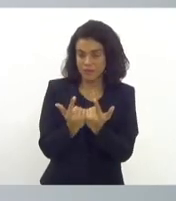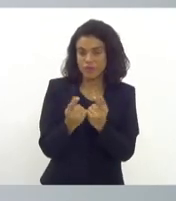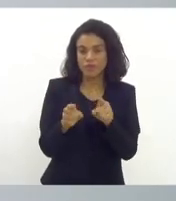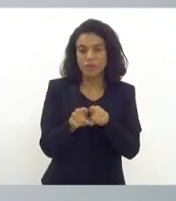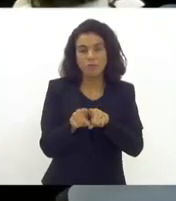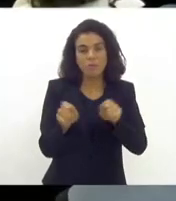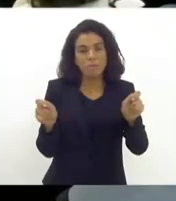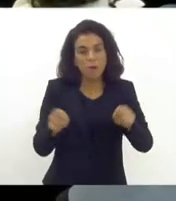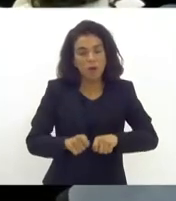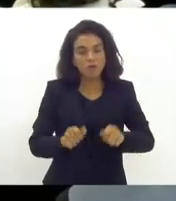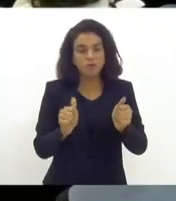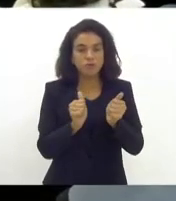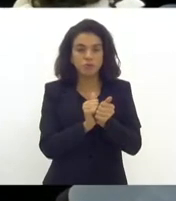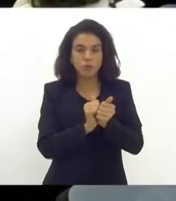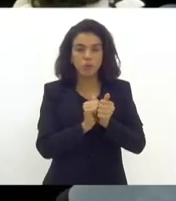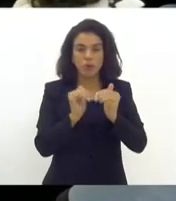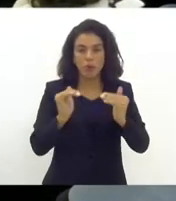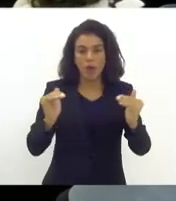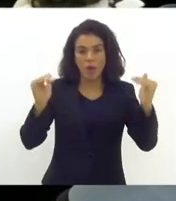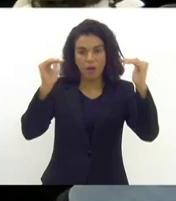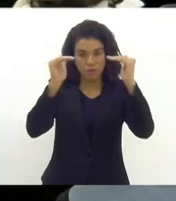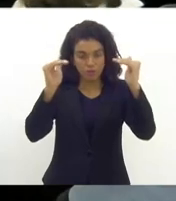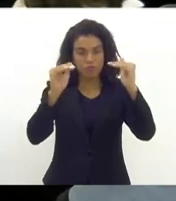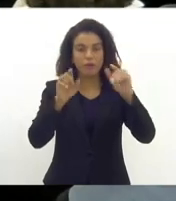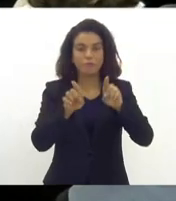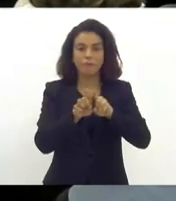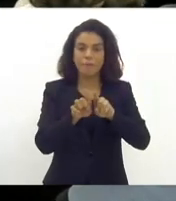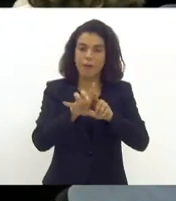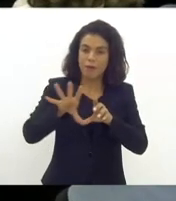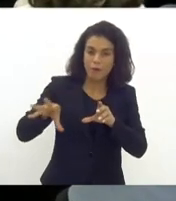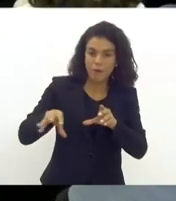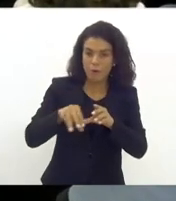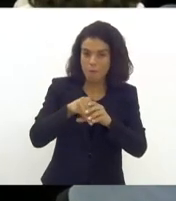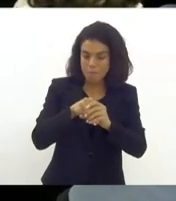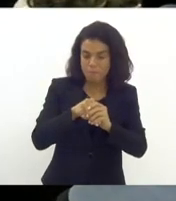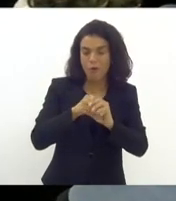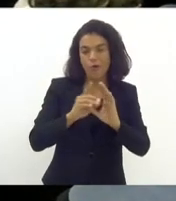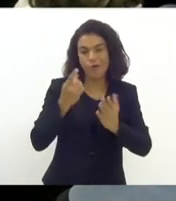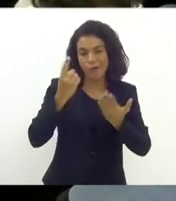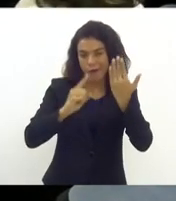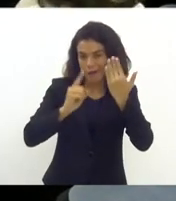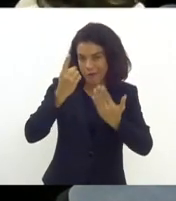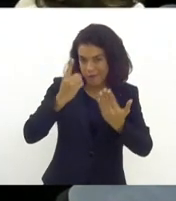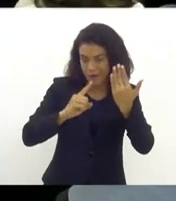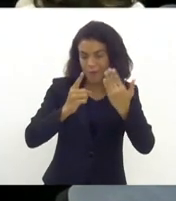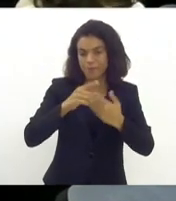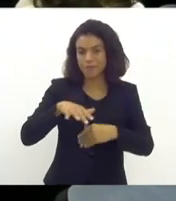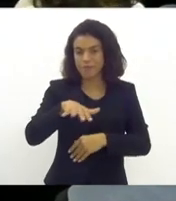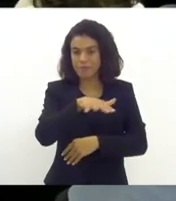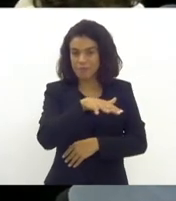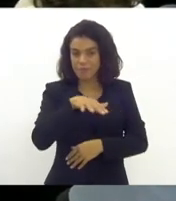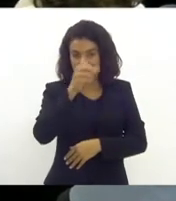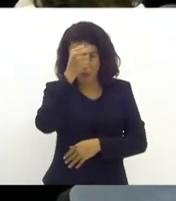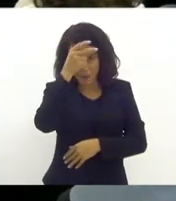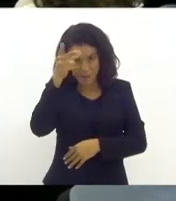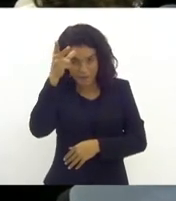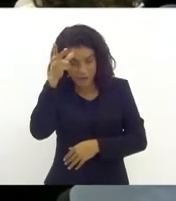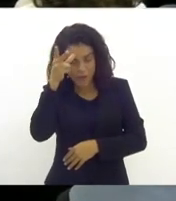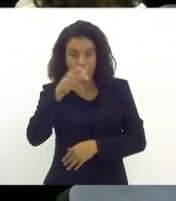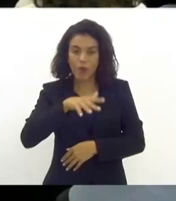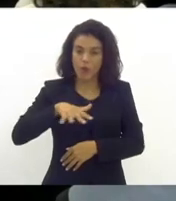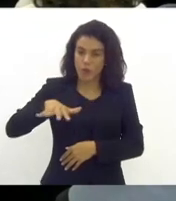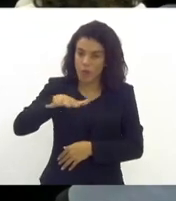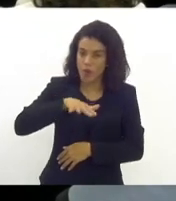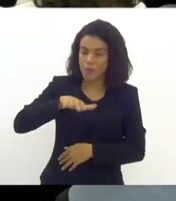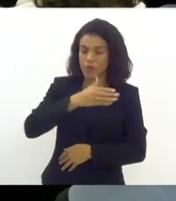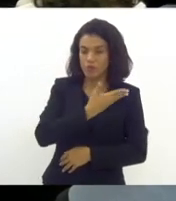ir junto aos órgãos e as autoridades que fazem também essa festa no âmbito das prefeituras no âmbito